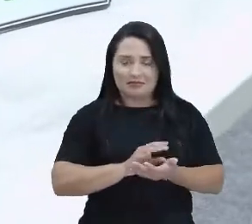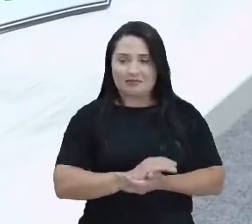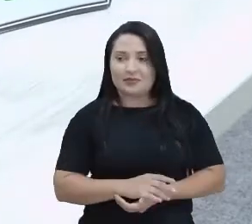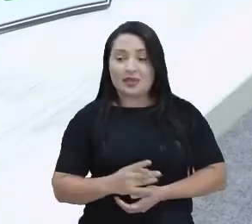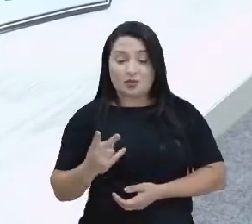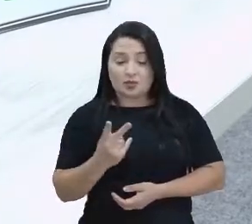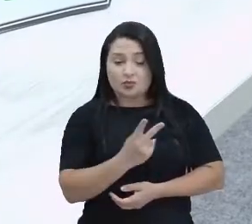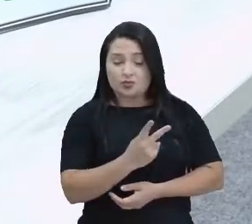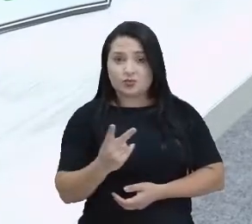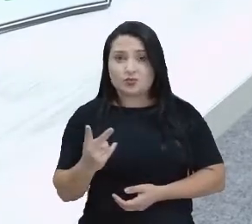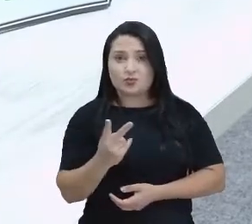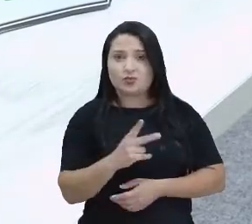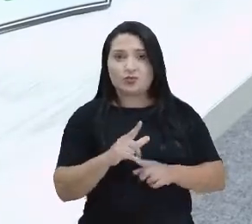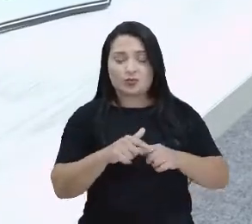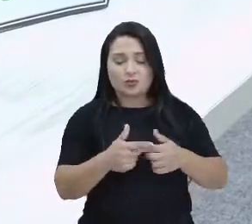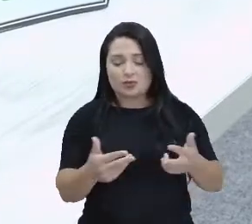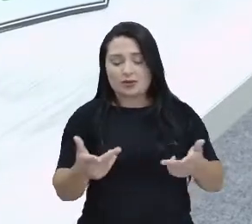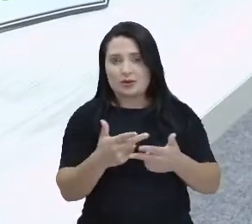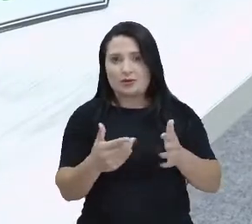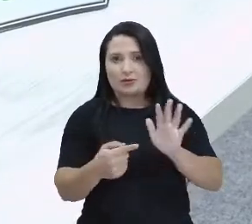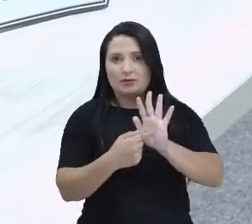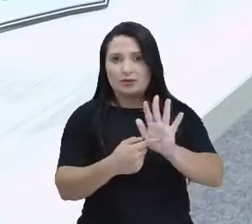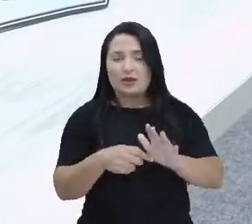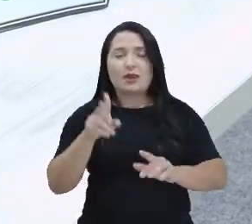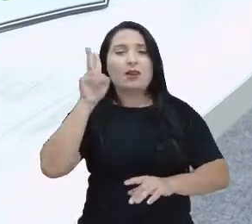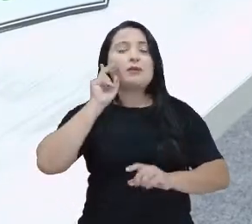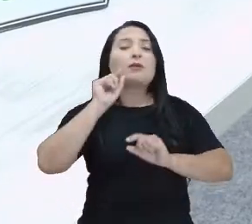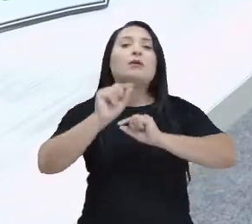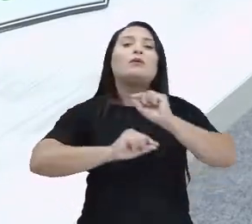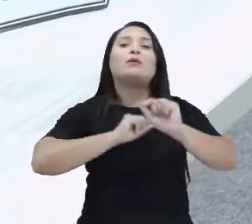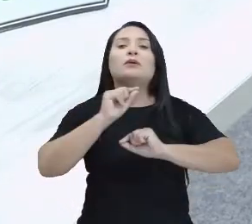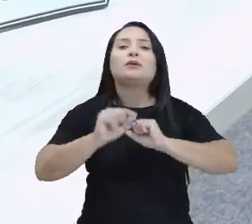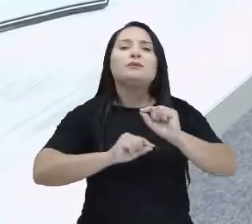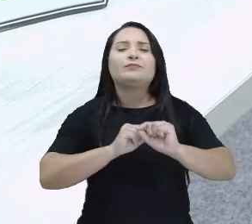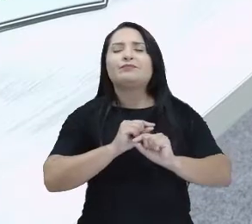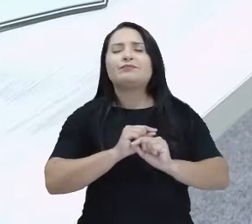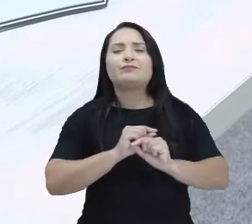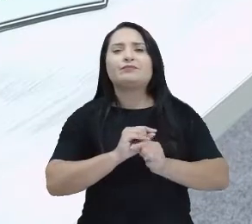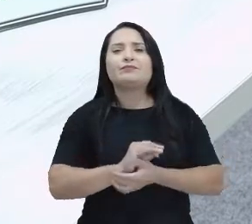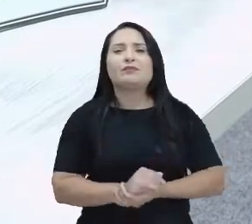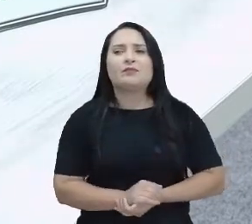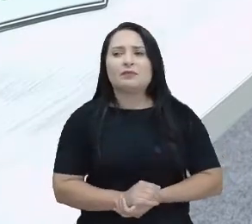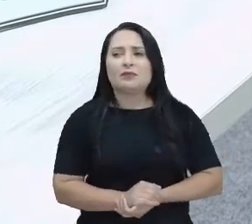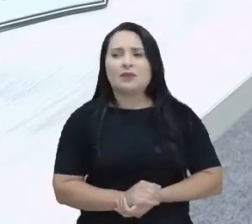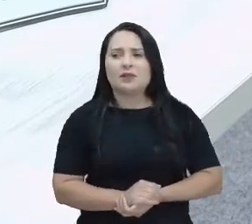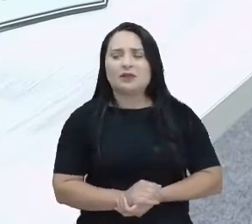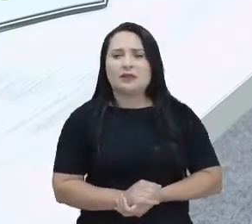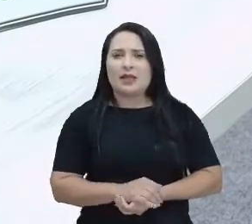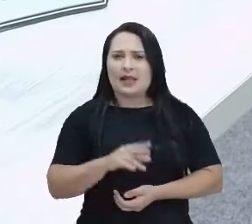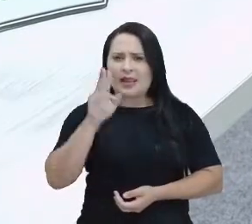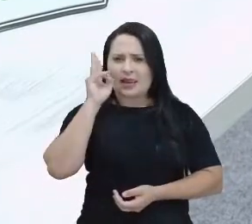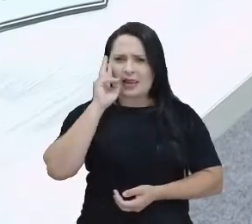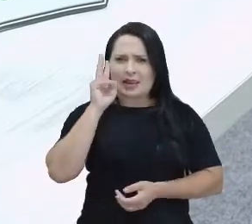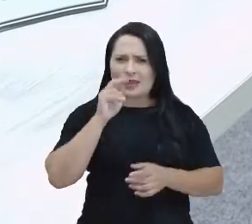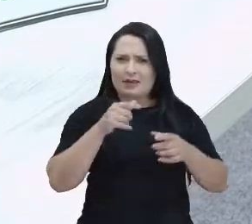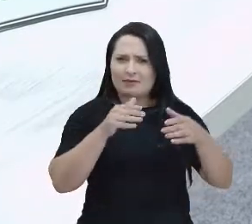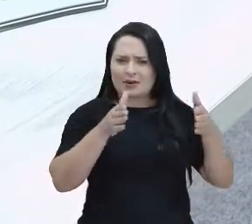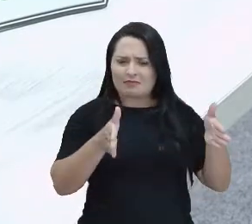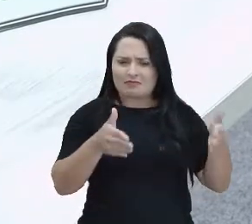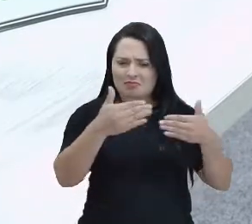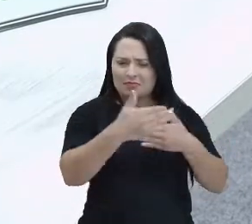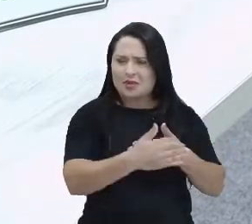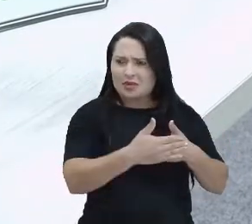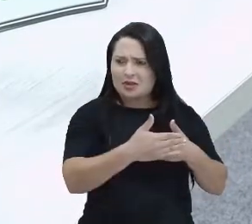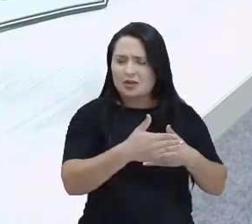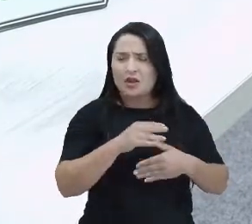Esses dois objetos que eu trouxe, eles vão lembrar o quê? Será que eles lembram o paralelepípedo